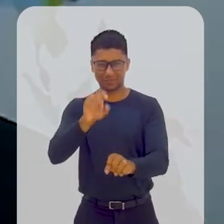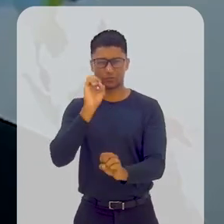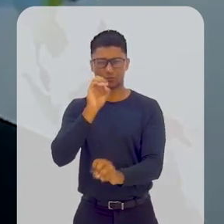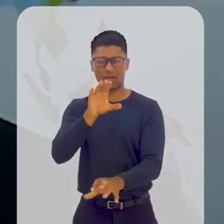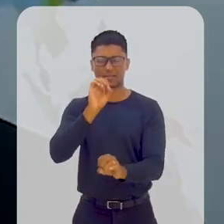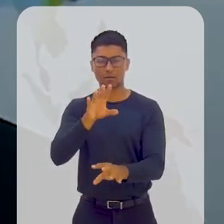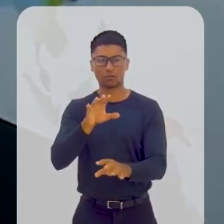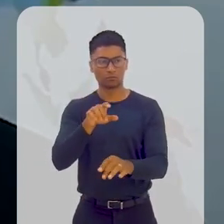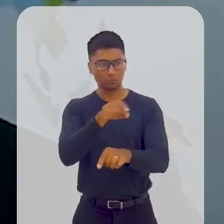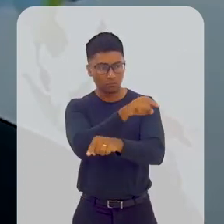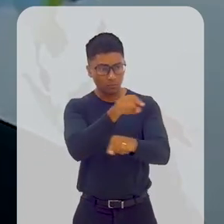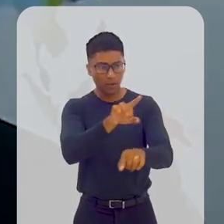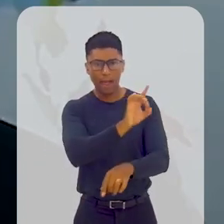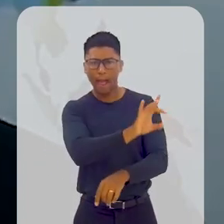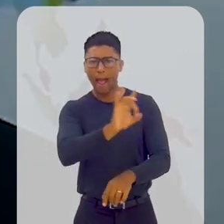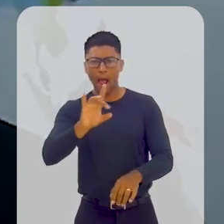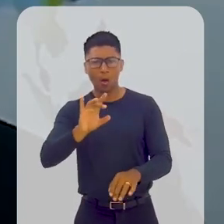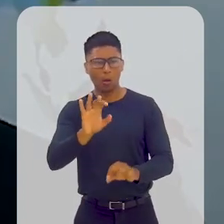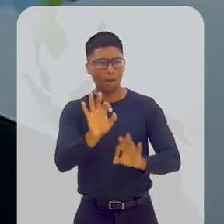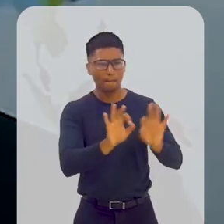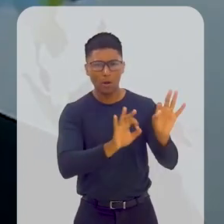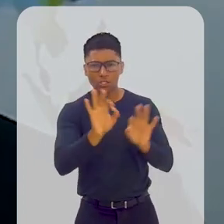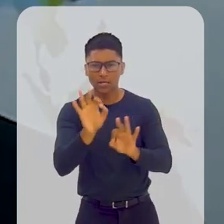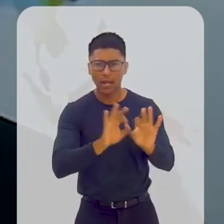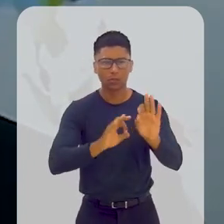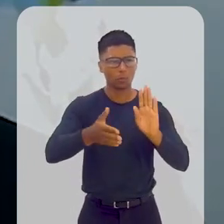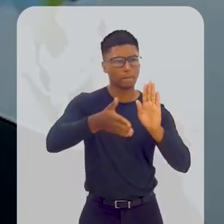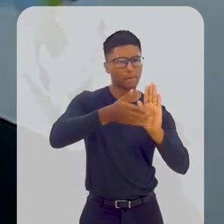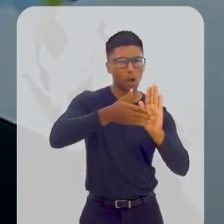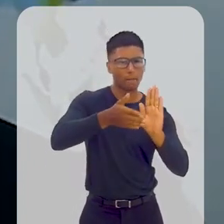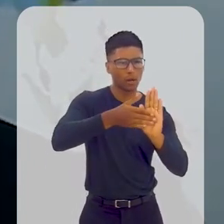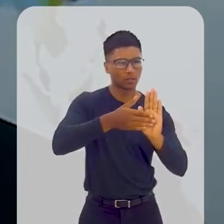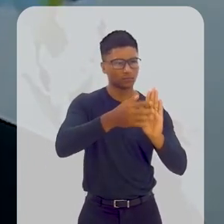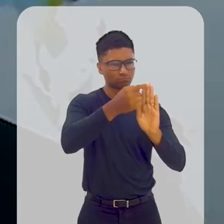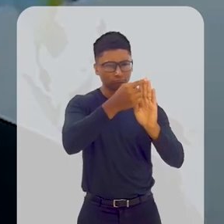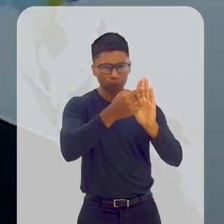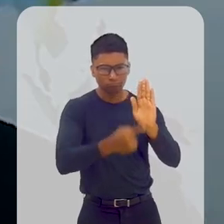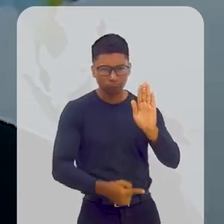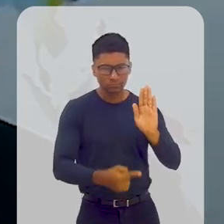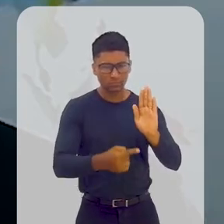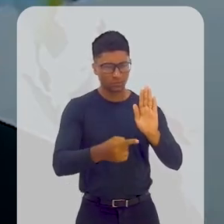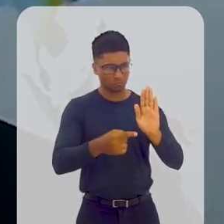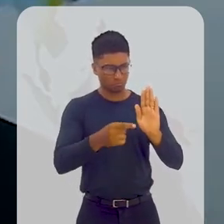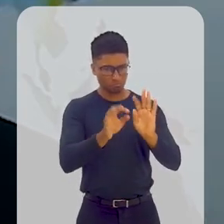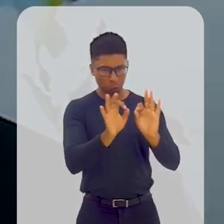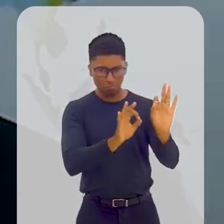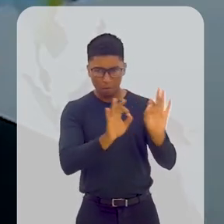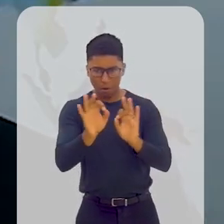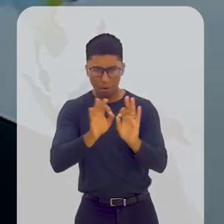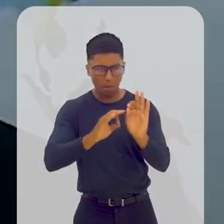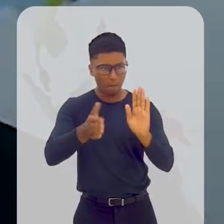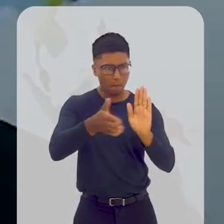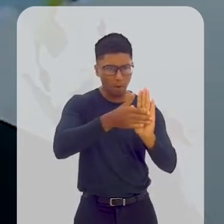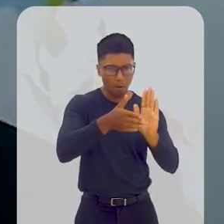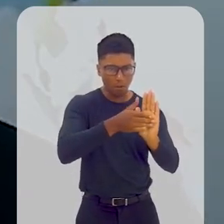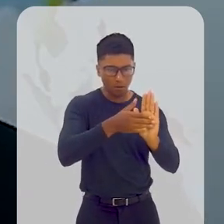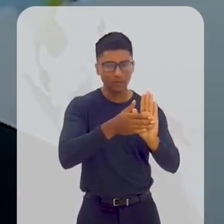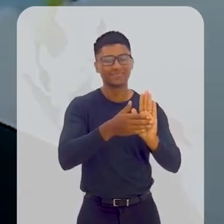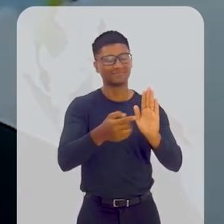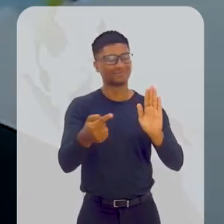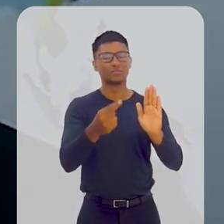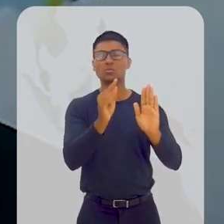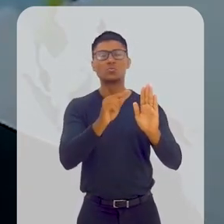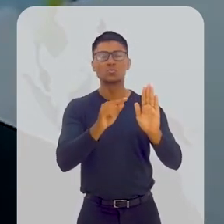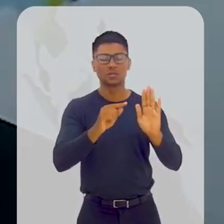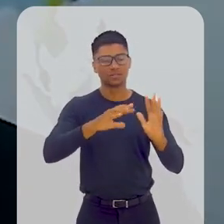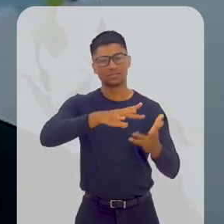desenvolverem projetos, né, propostas de projetos, e essas propostas de projetos estruturais, elas serão